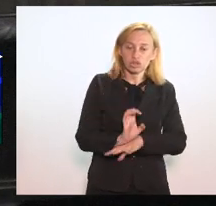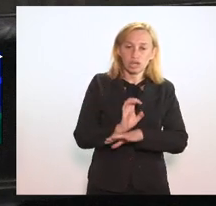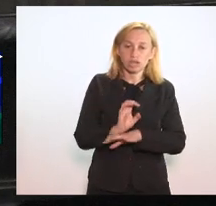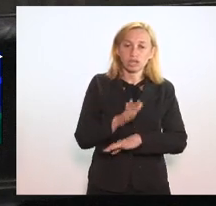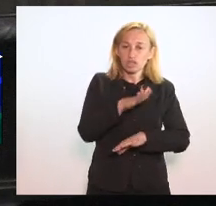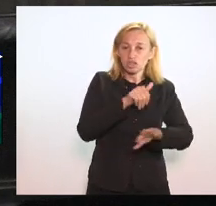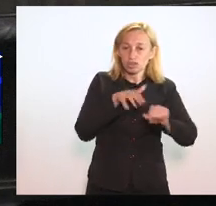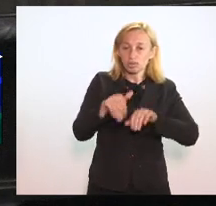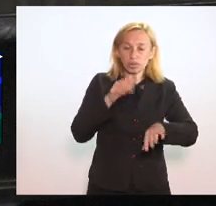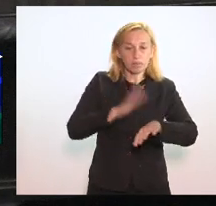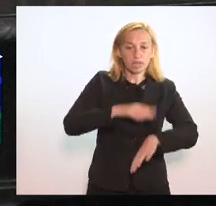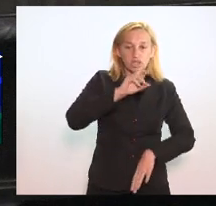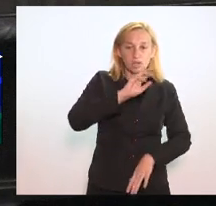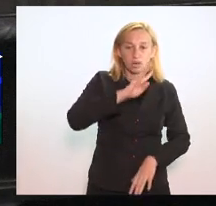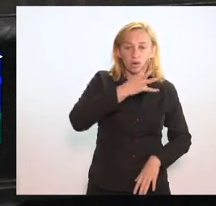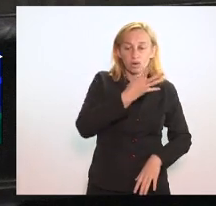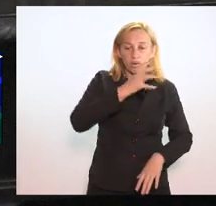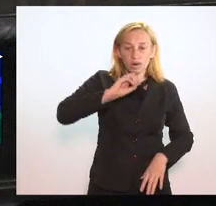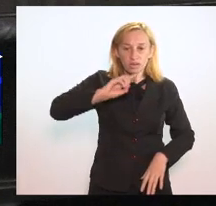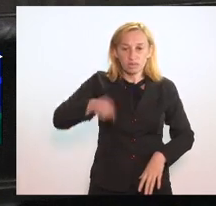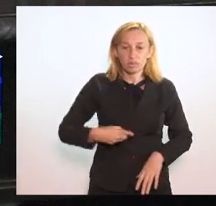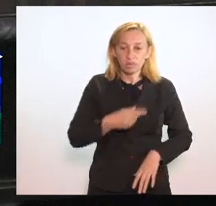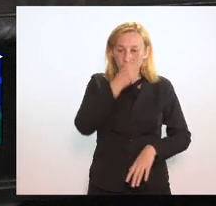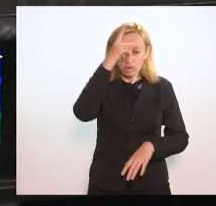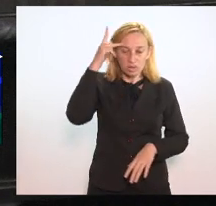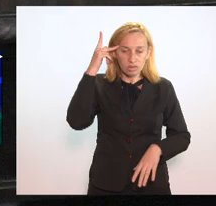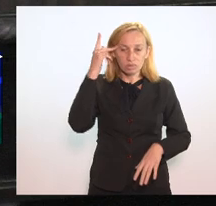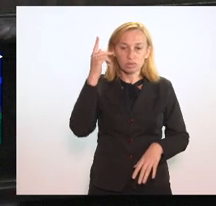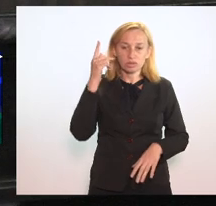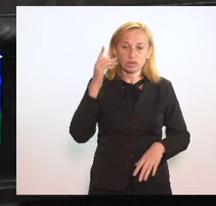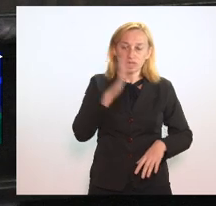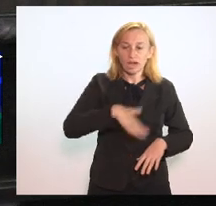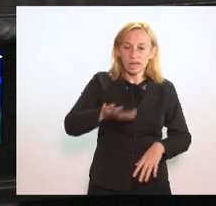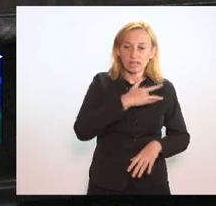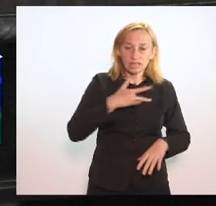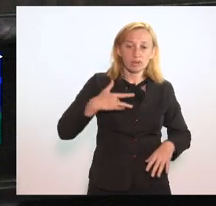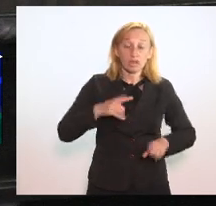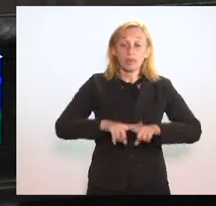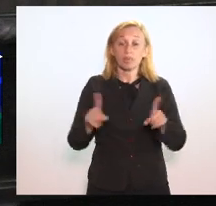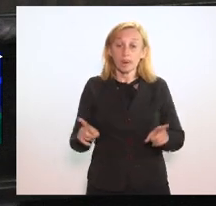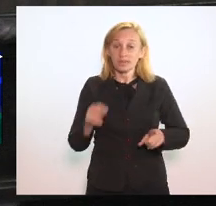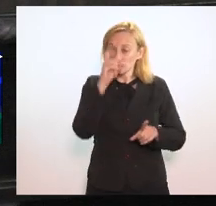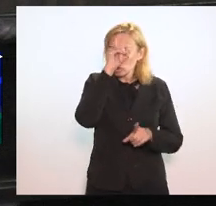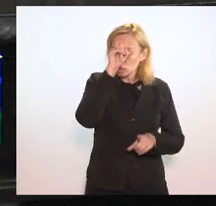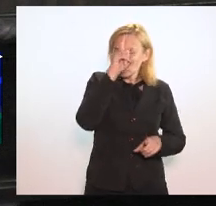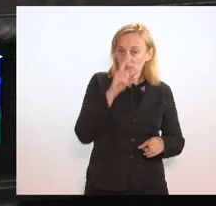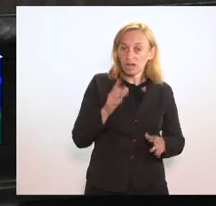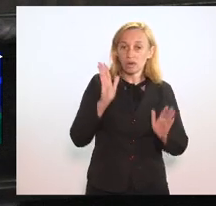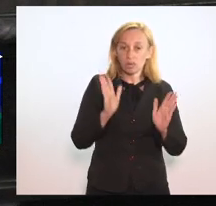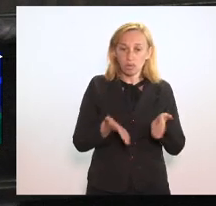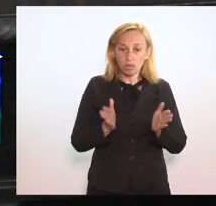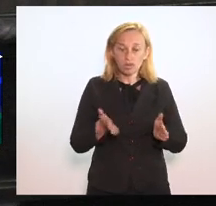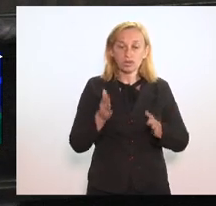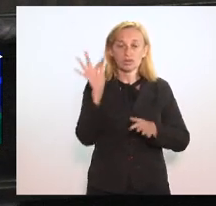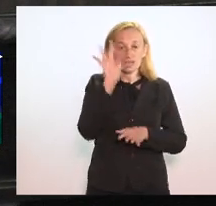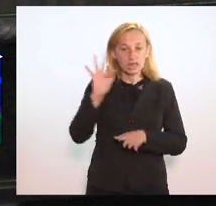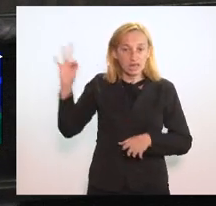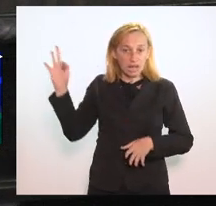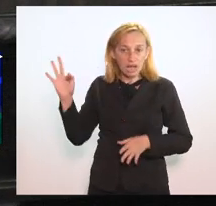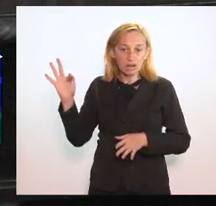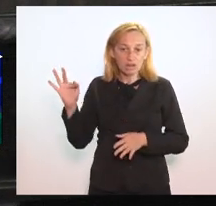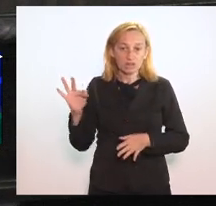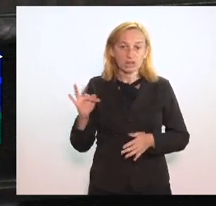quatro mil profissionais da área da saúde mas nem por isso os hospitais da rede Federal